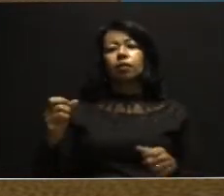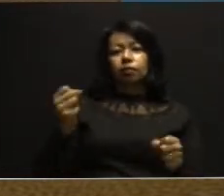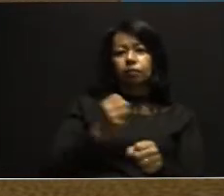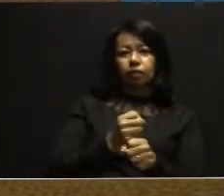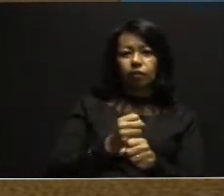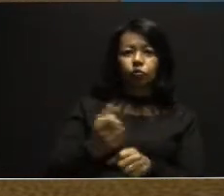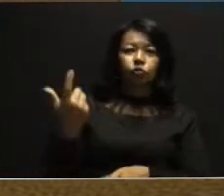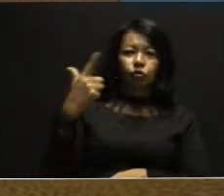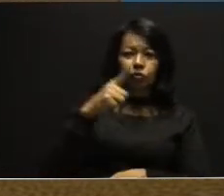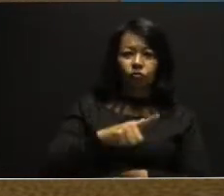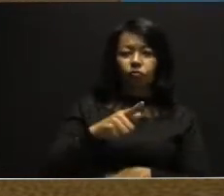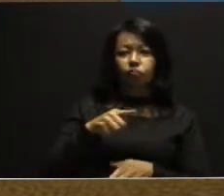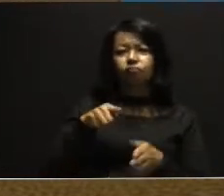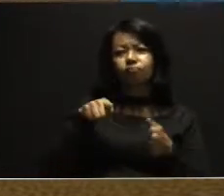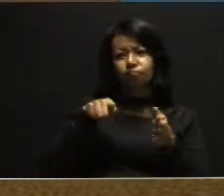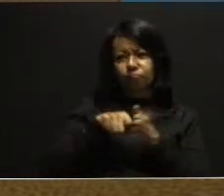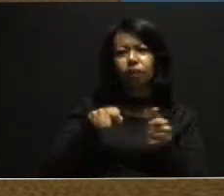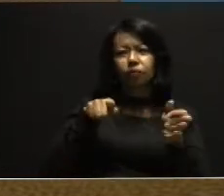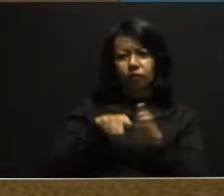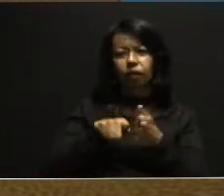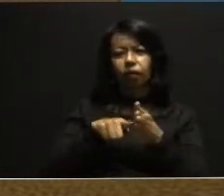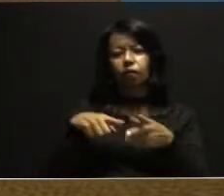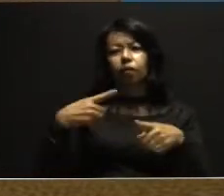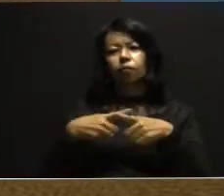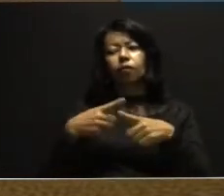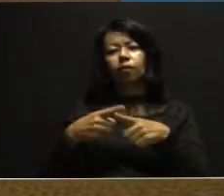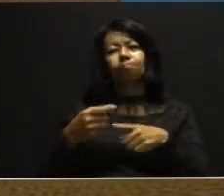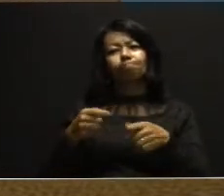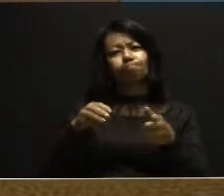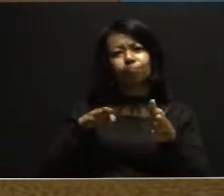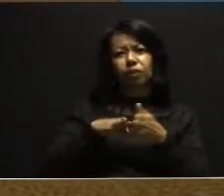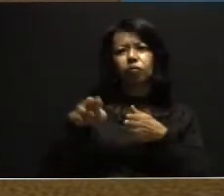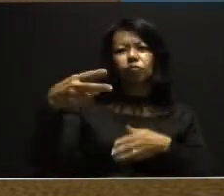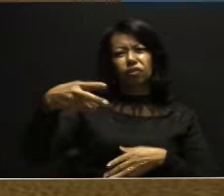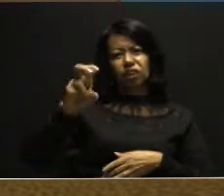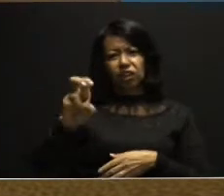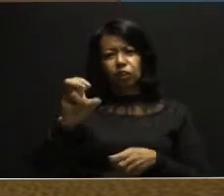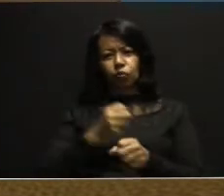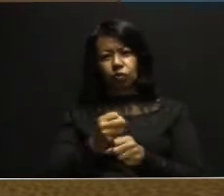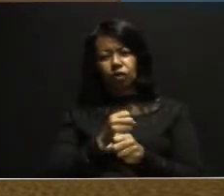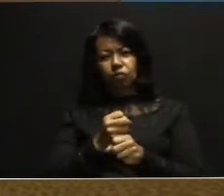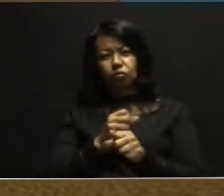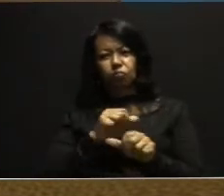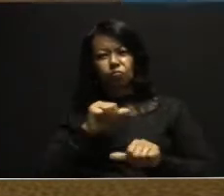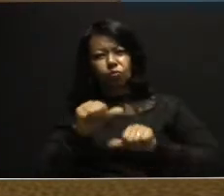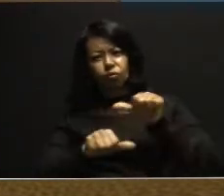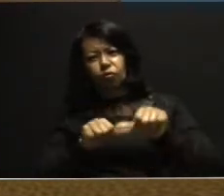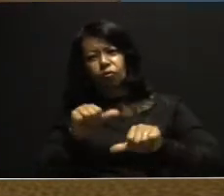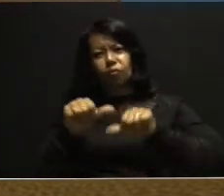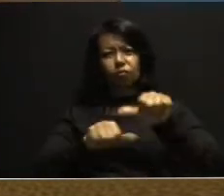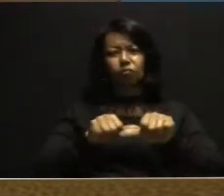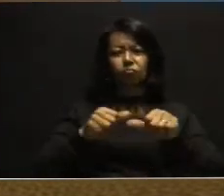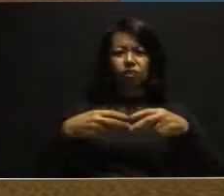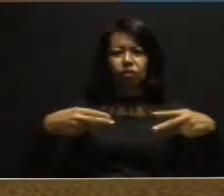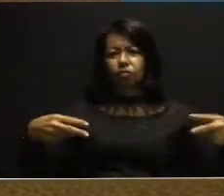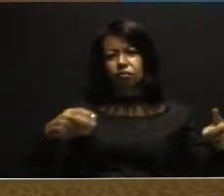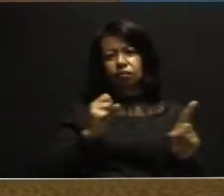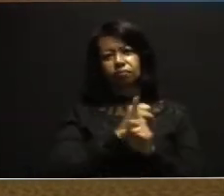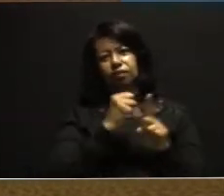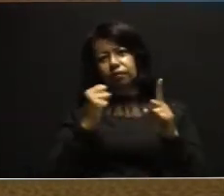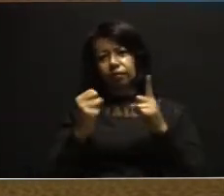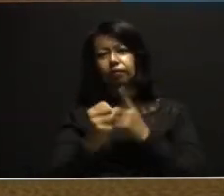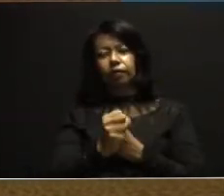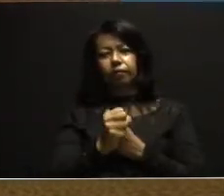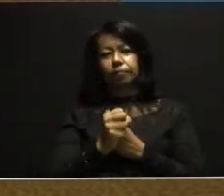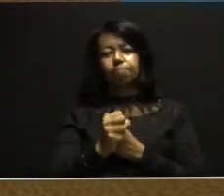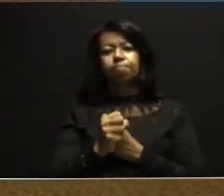retomar essa pergunta, porque, passados 25 anos, muita coisa já mudou em nossa sociedade, né? Então, é hora